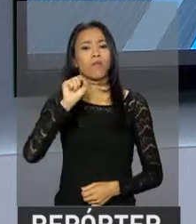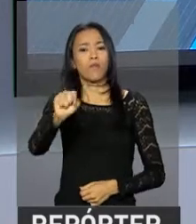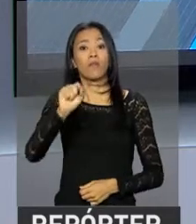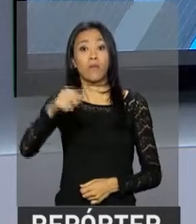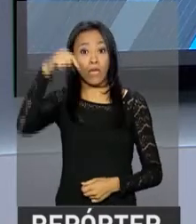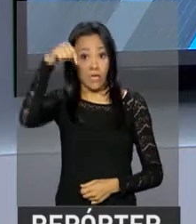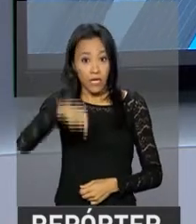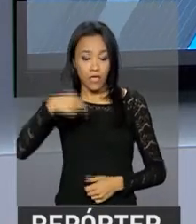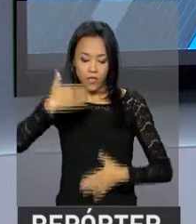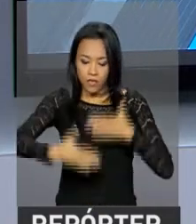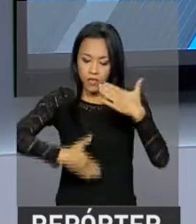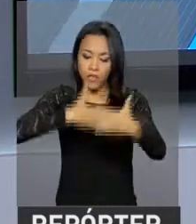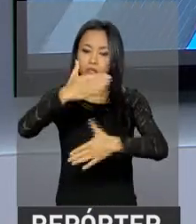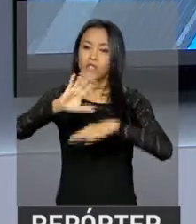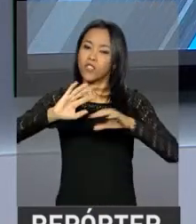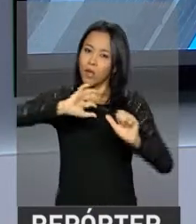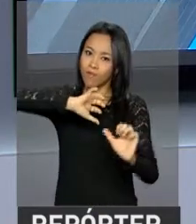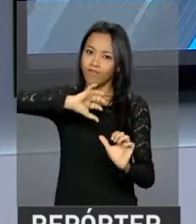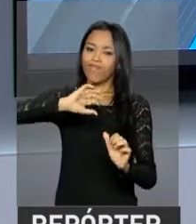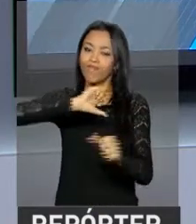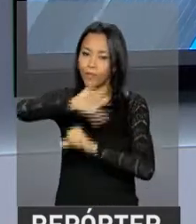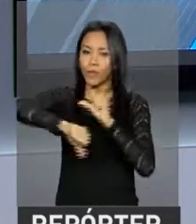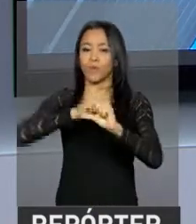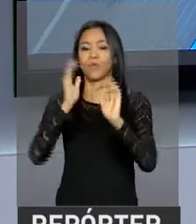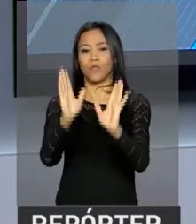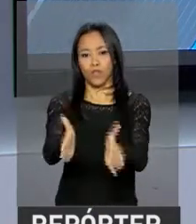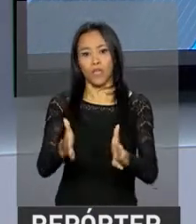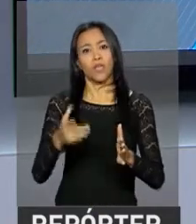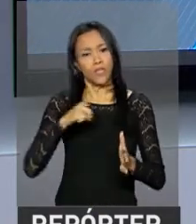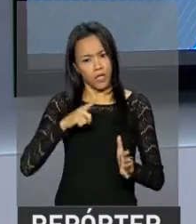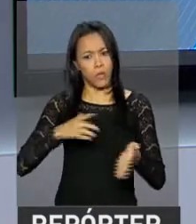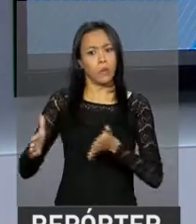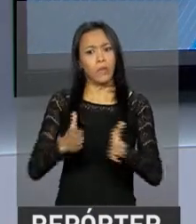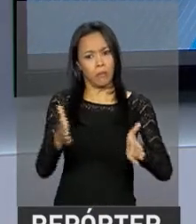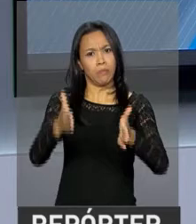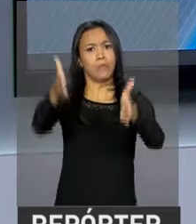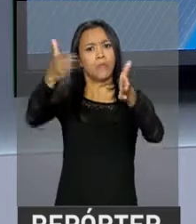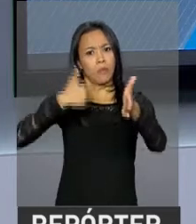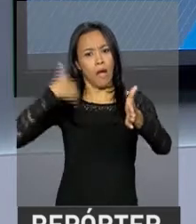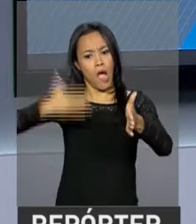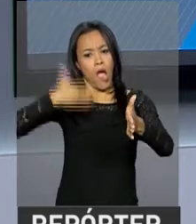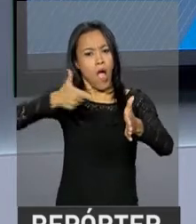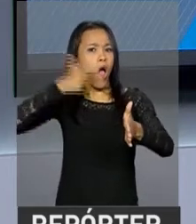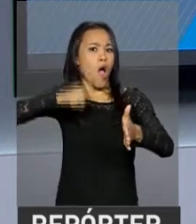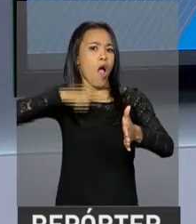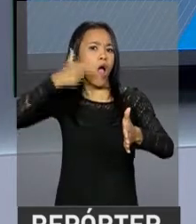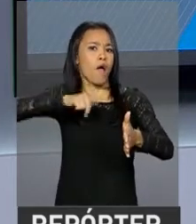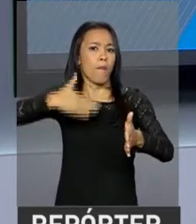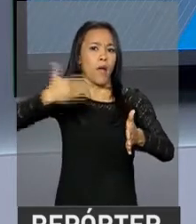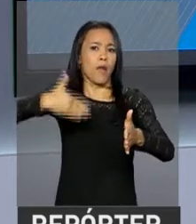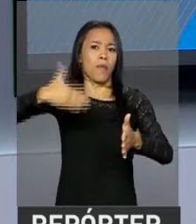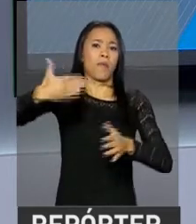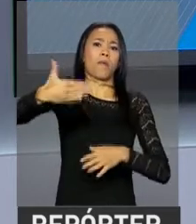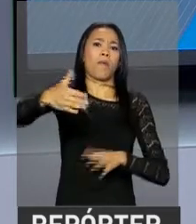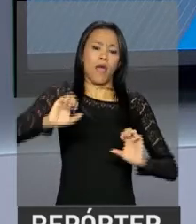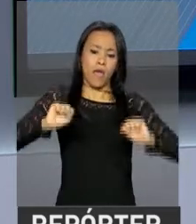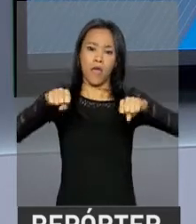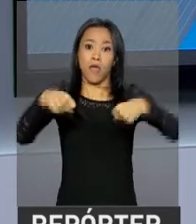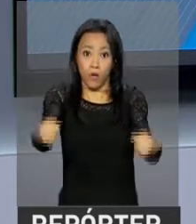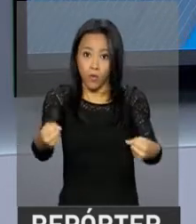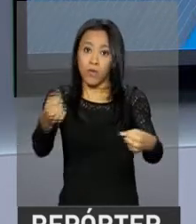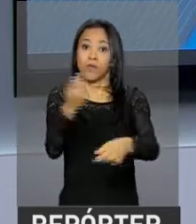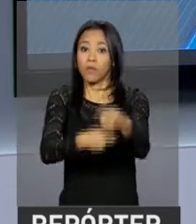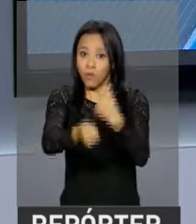este processo já mudou e que ainda há um caminho a ser percorrido para alcançarmos a plena recuperação